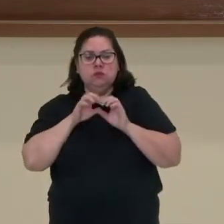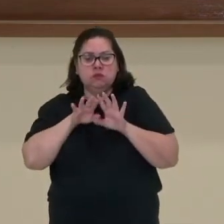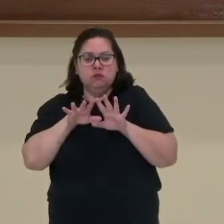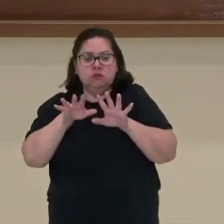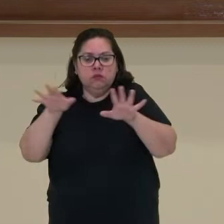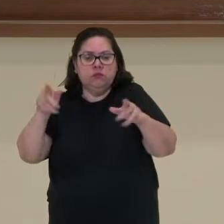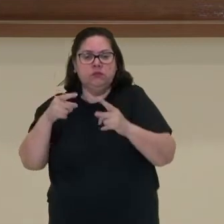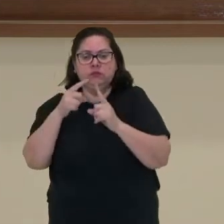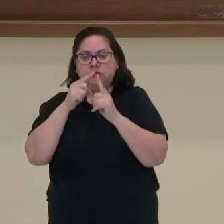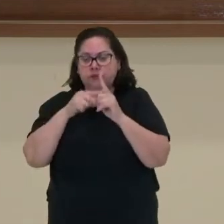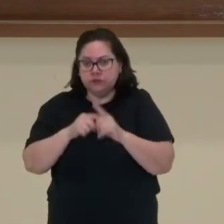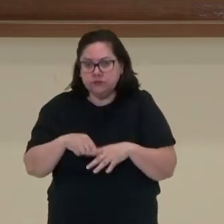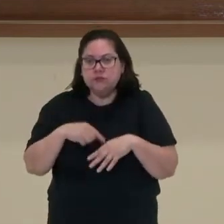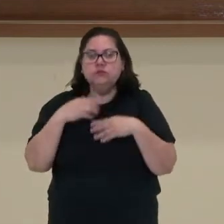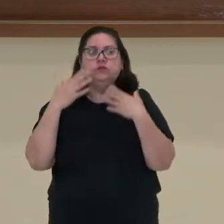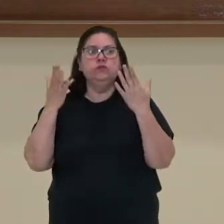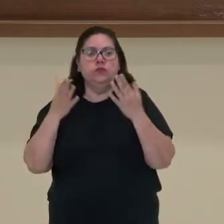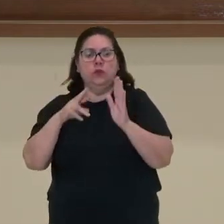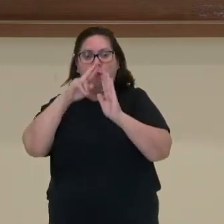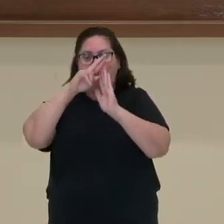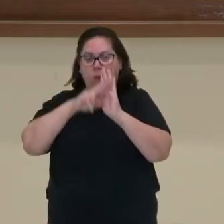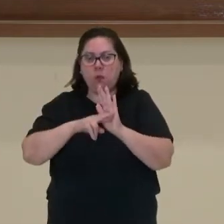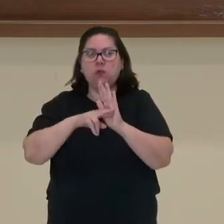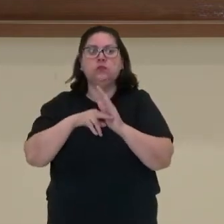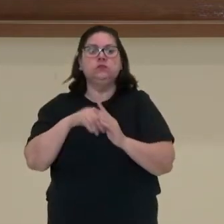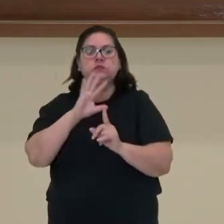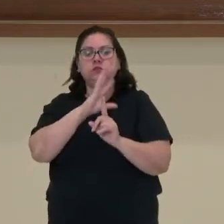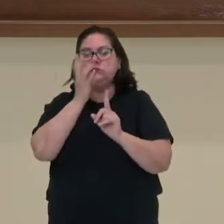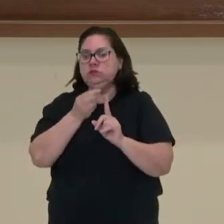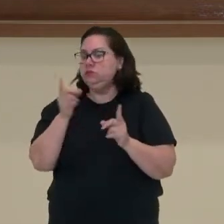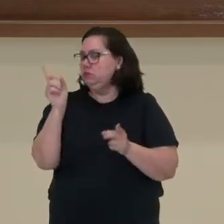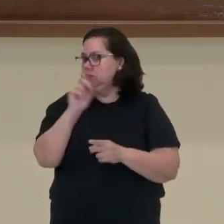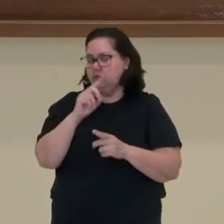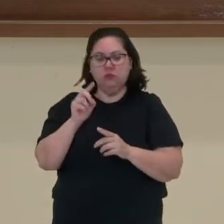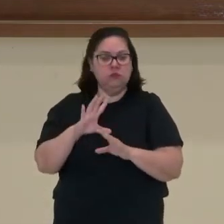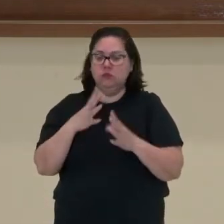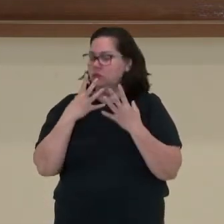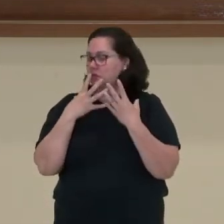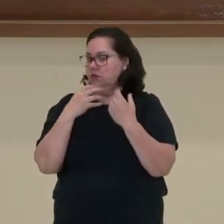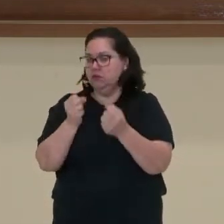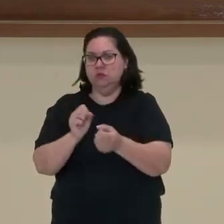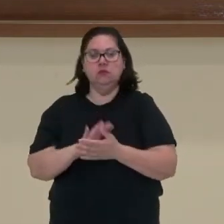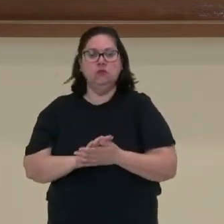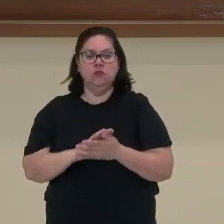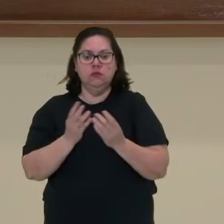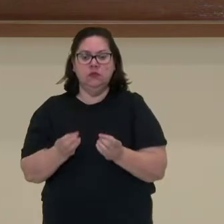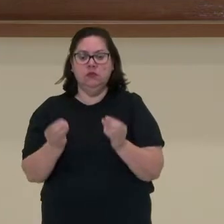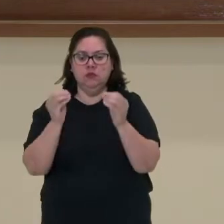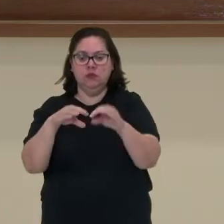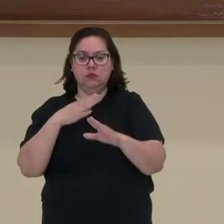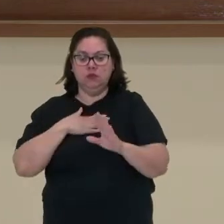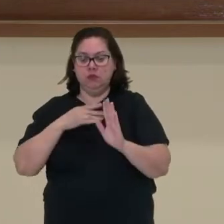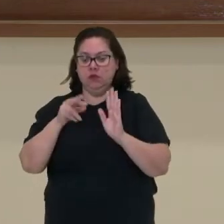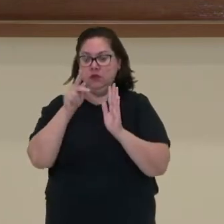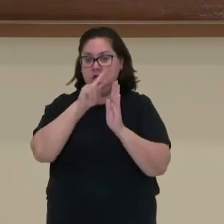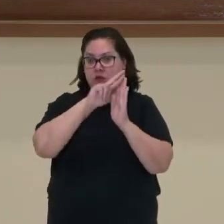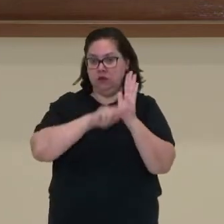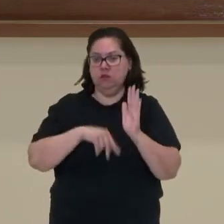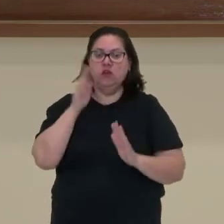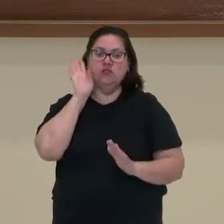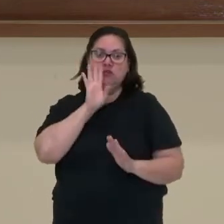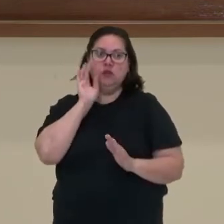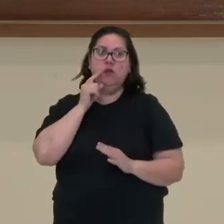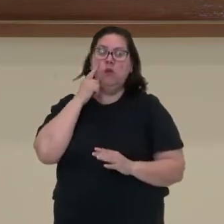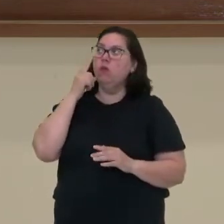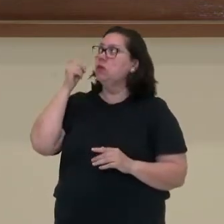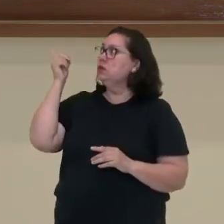todo tipo de estética como regra, esses artistas estão falando assim, não, eu não vou seguir essa regra, eu vou colocar a minha regra, o que eu acho legal. E nós